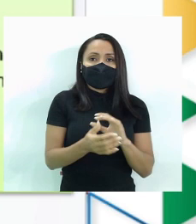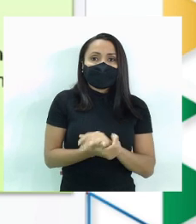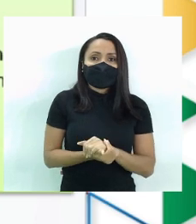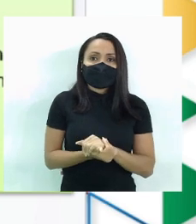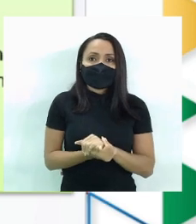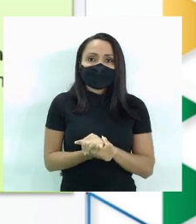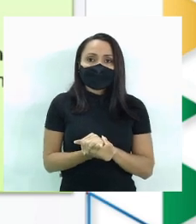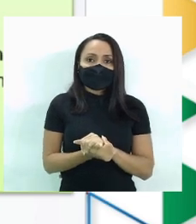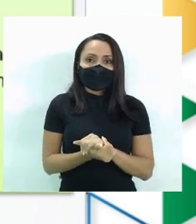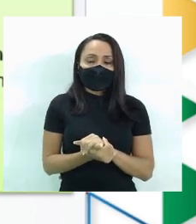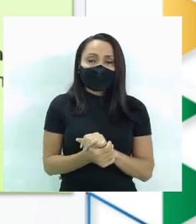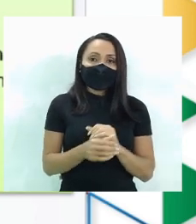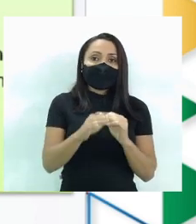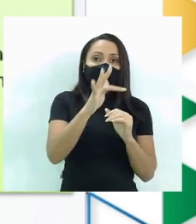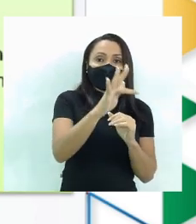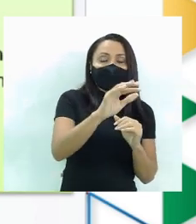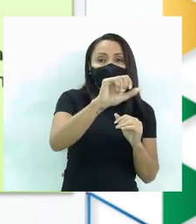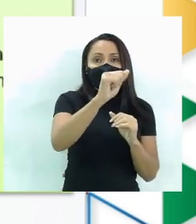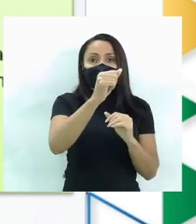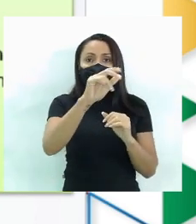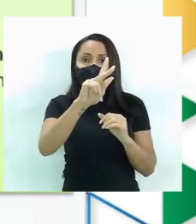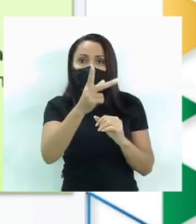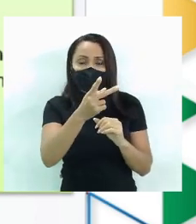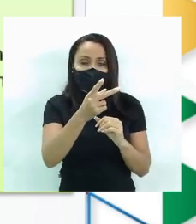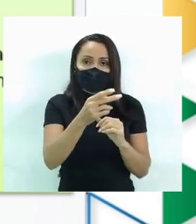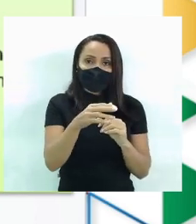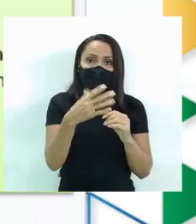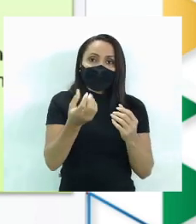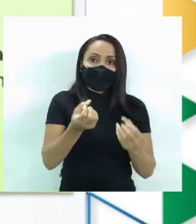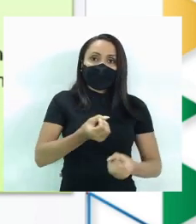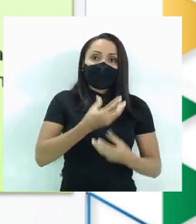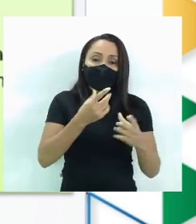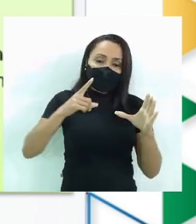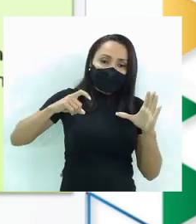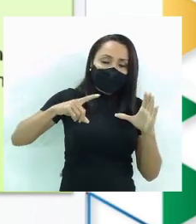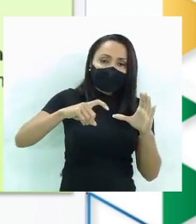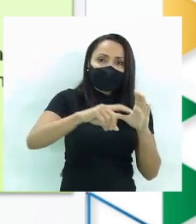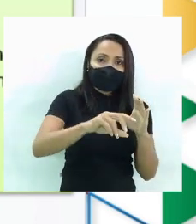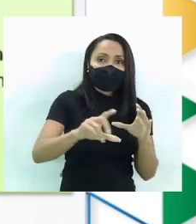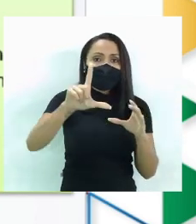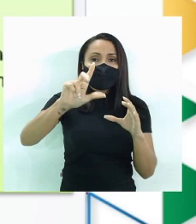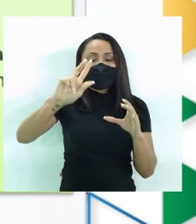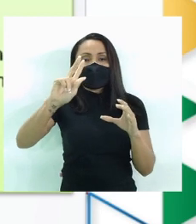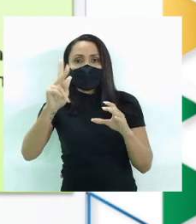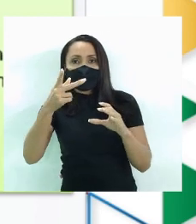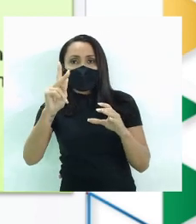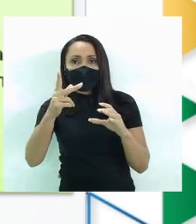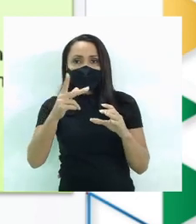adenohipófise. FSH introduz a produção de espermatozoides e o LH introduz